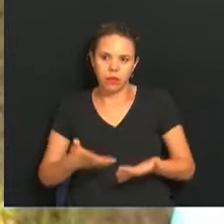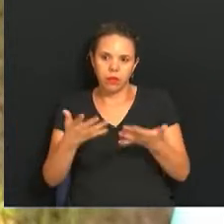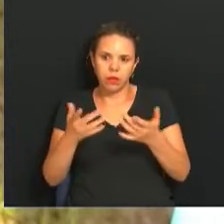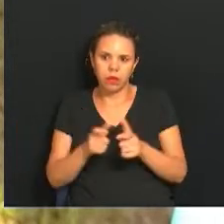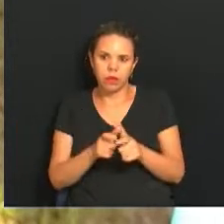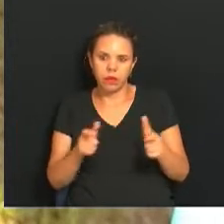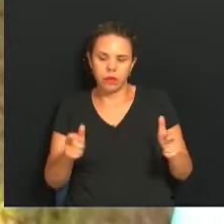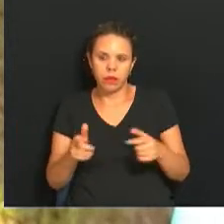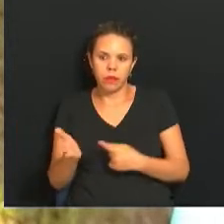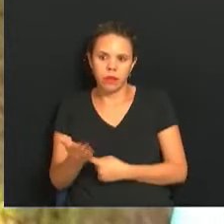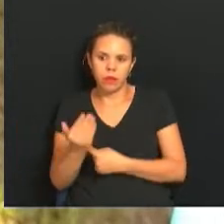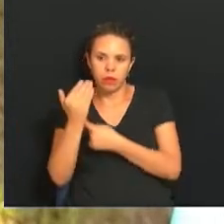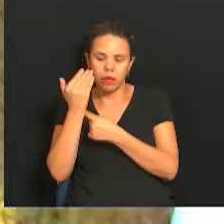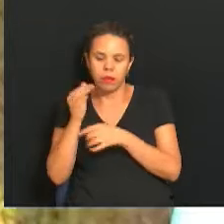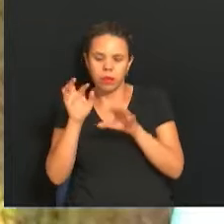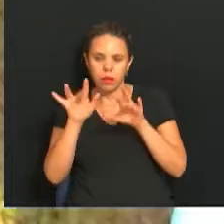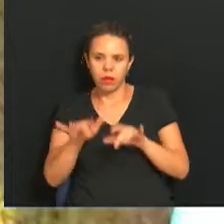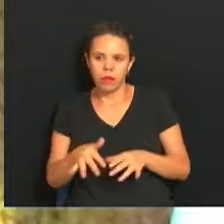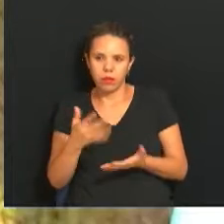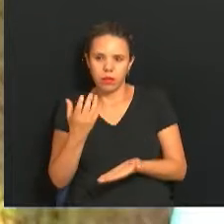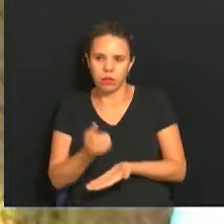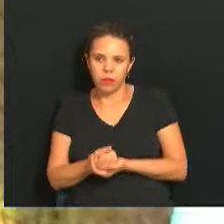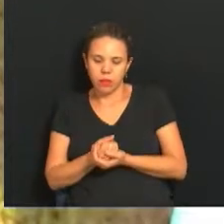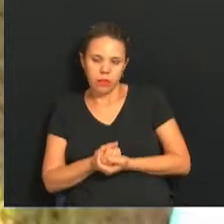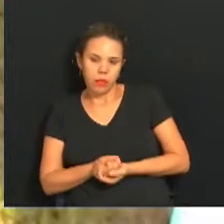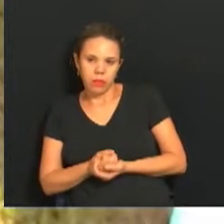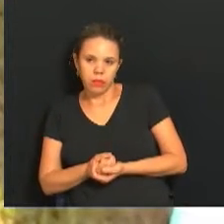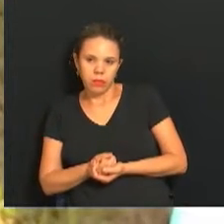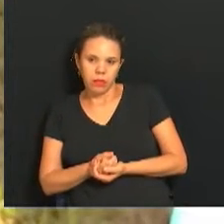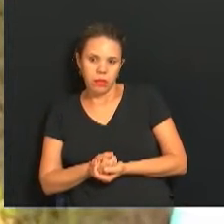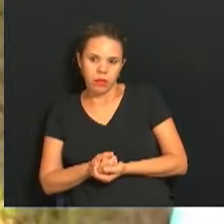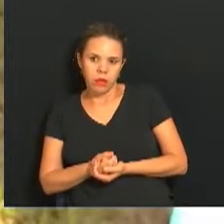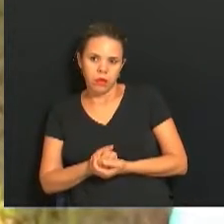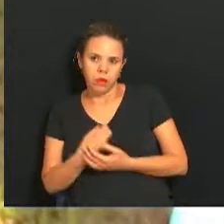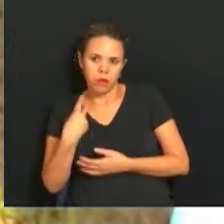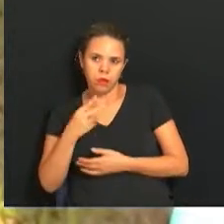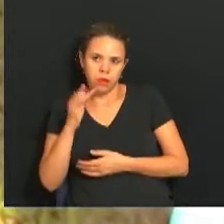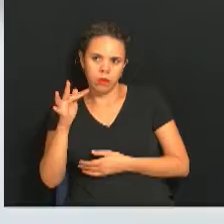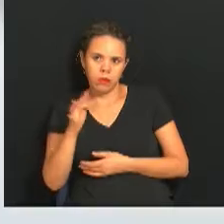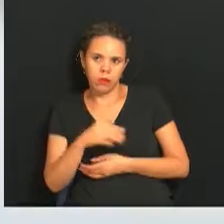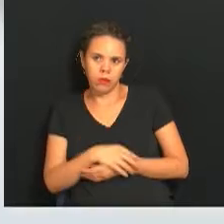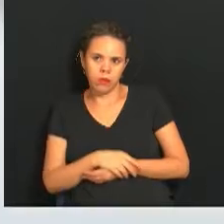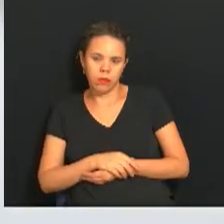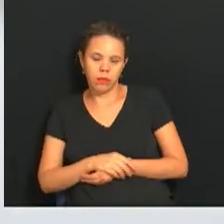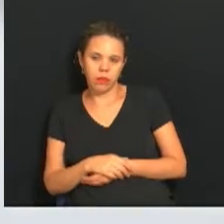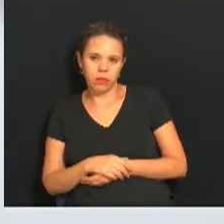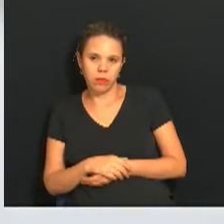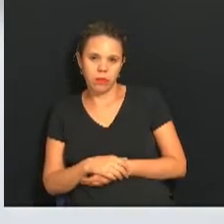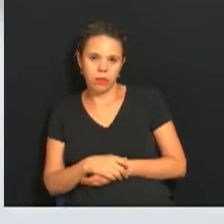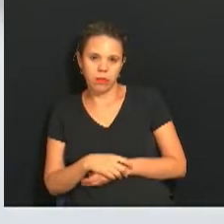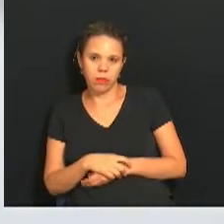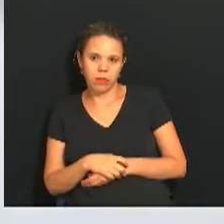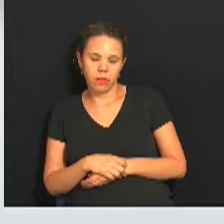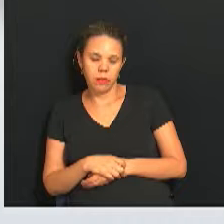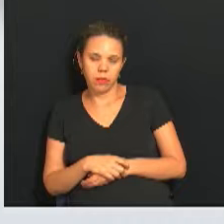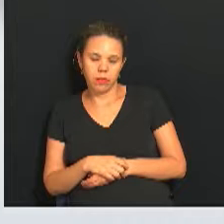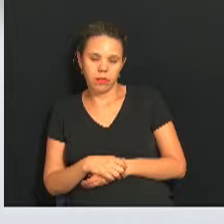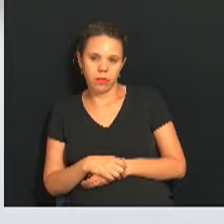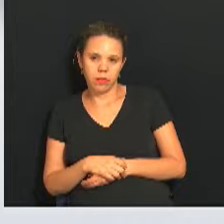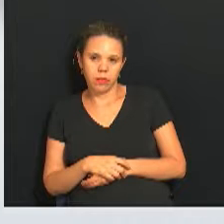da tecnologia de digitalização, que para Paulo Gaspar é o futuro dos documentos. E, como eu